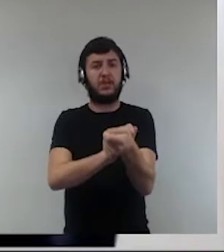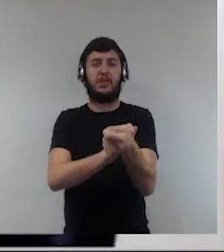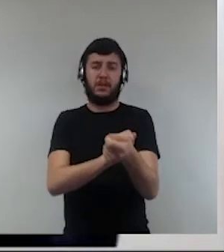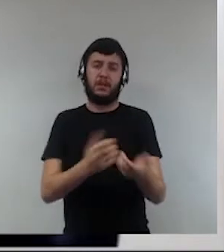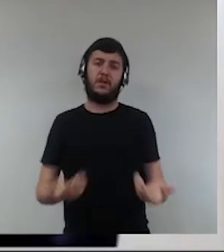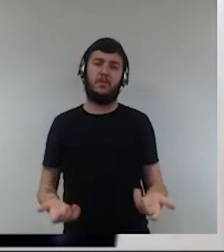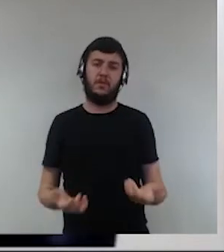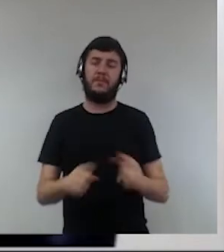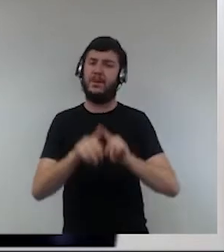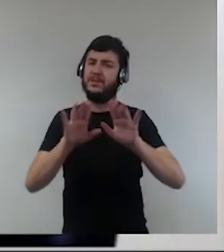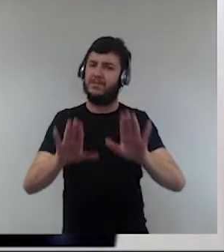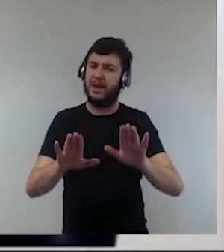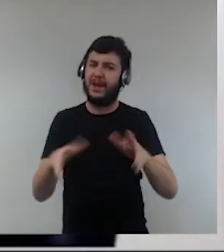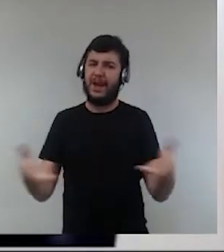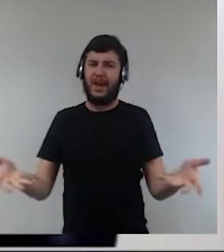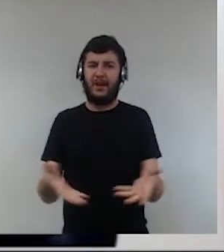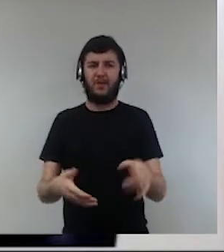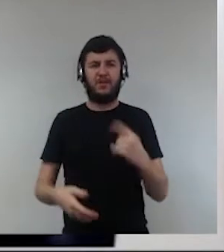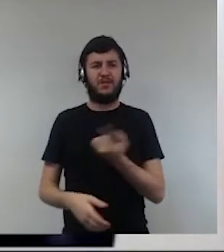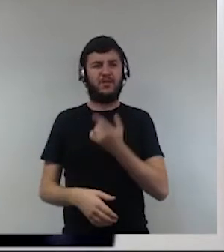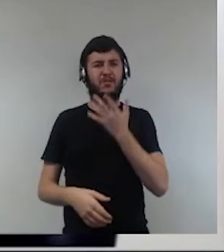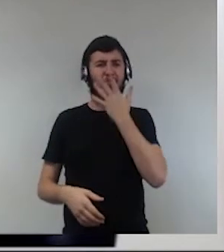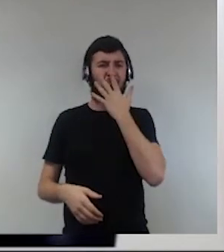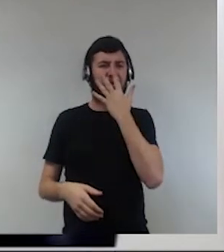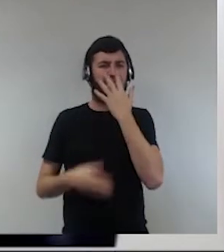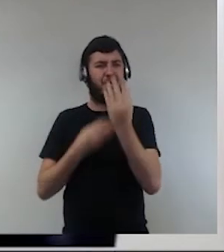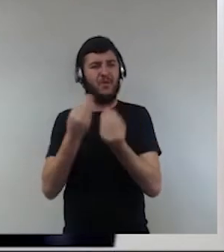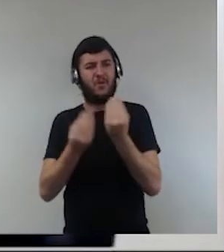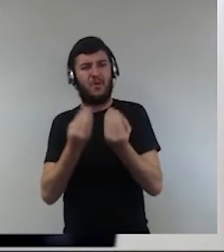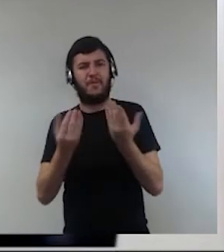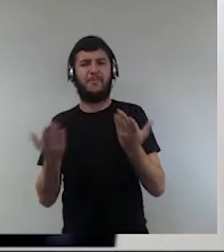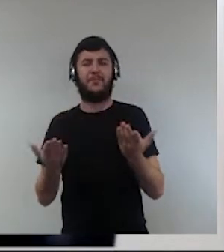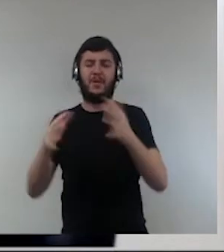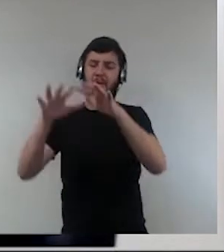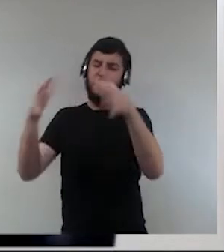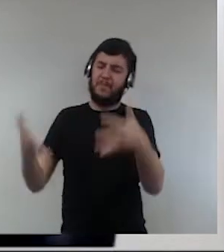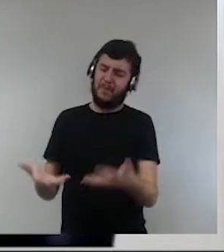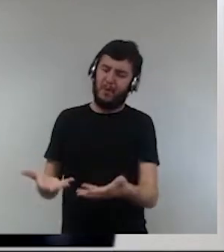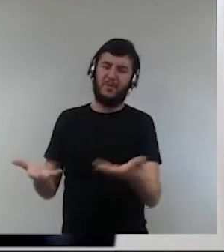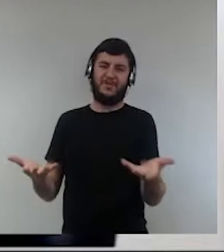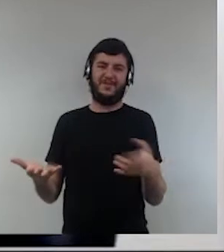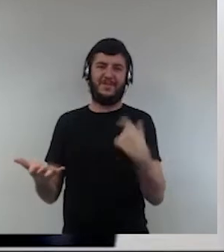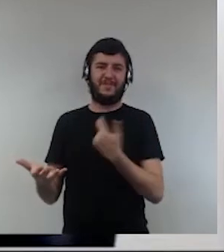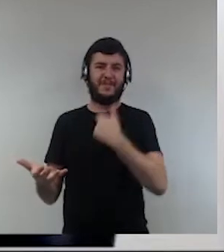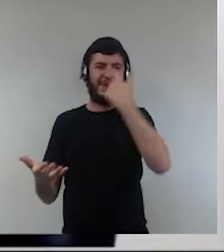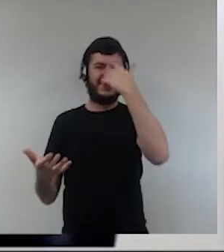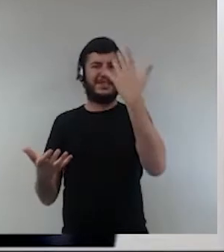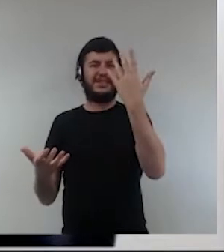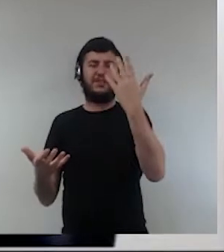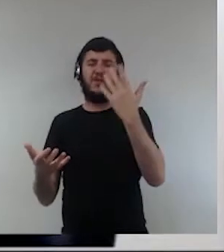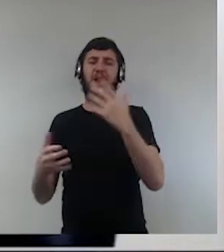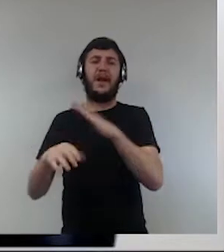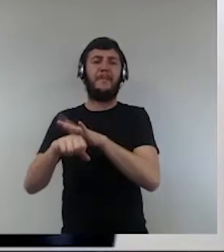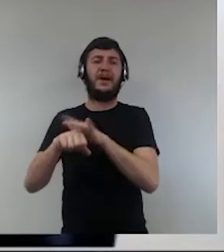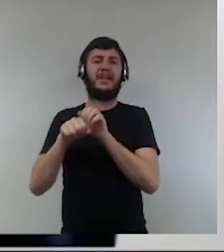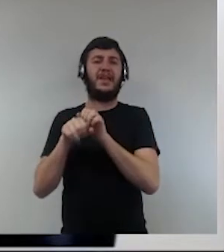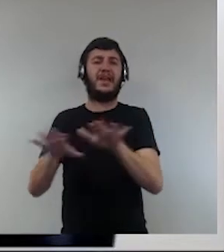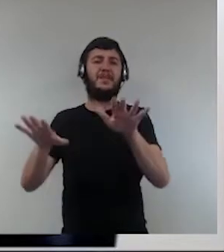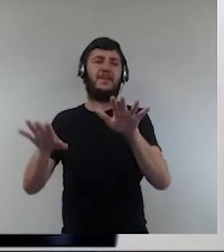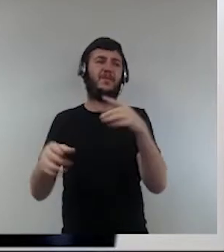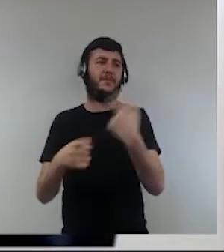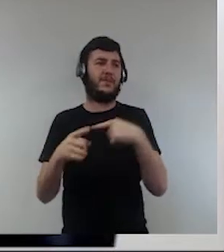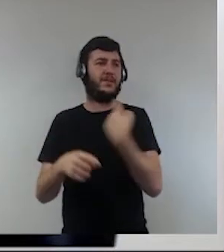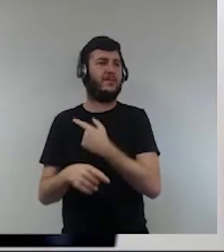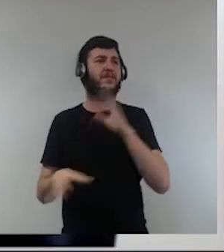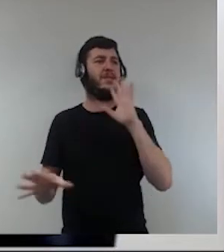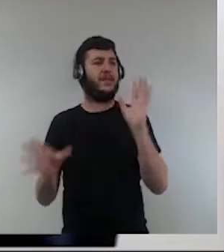concreto. Olhando para o mundo em termos de precedentes pandêmicos, porque nós temos a oportunidade de olhar para o que já aconteceu